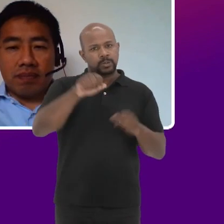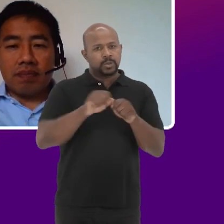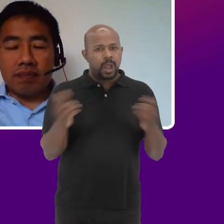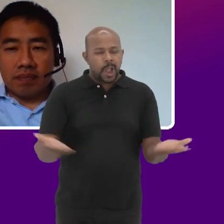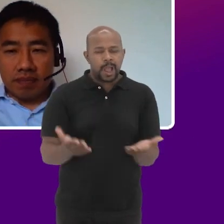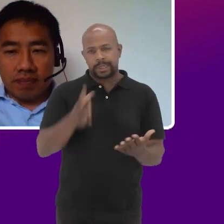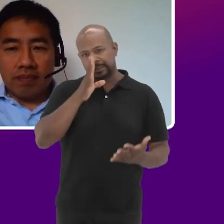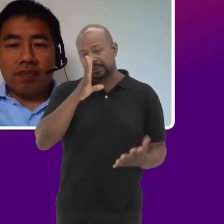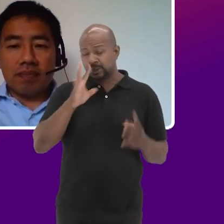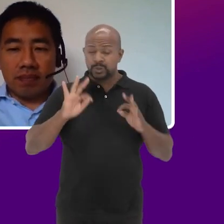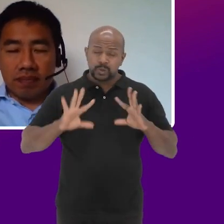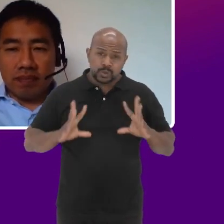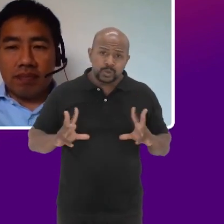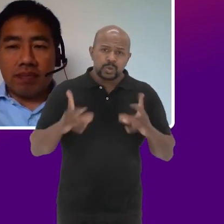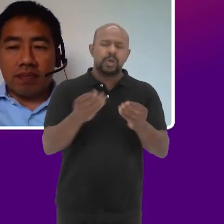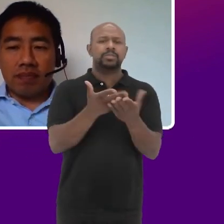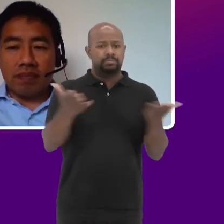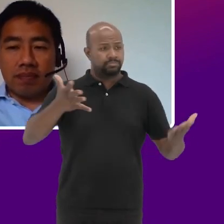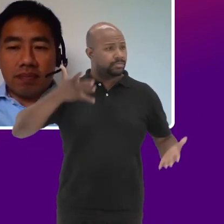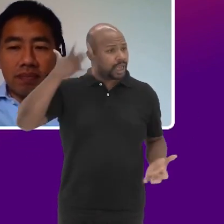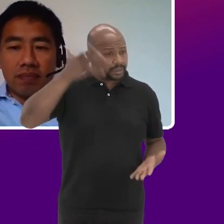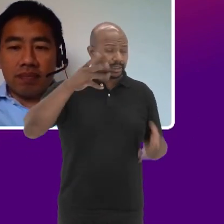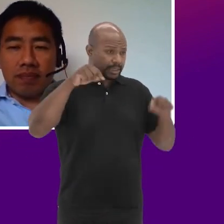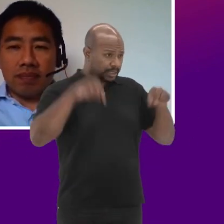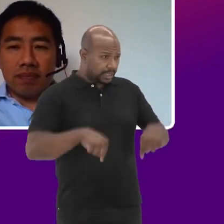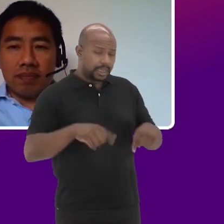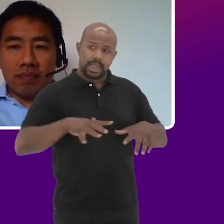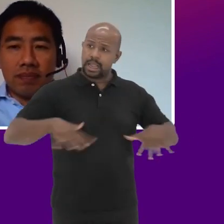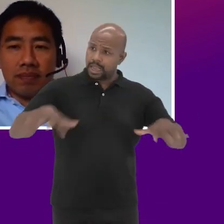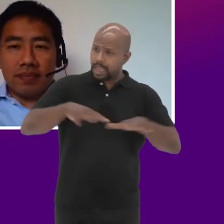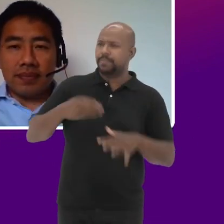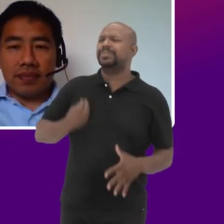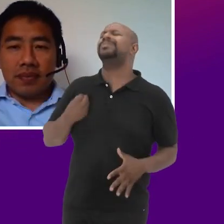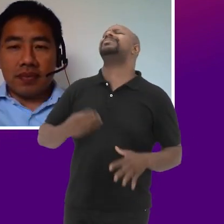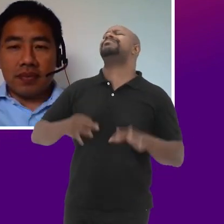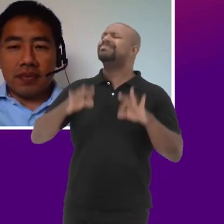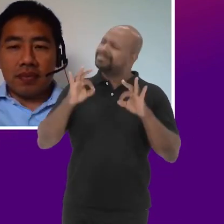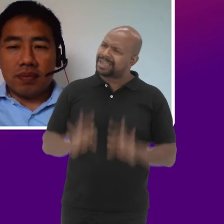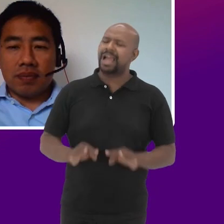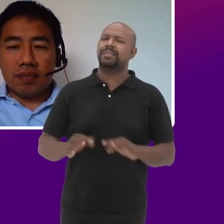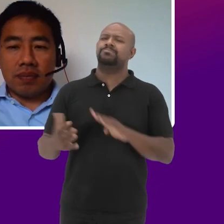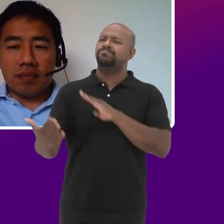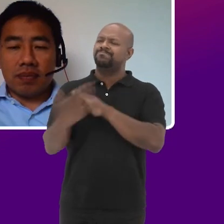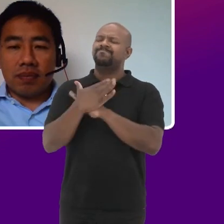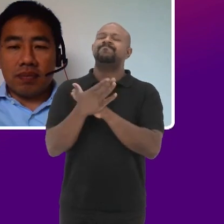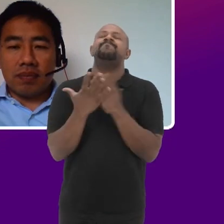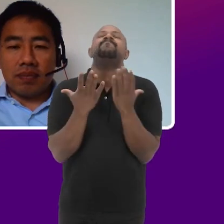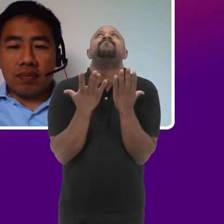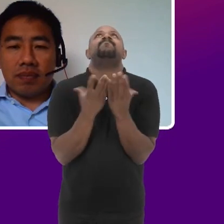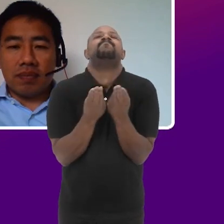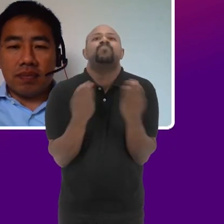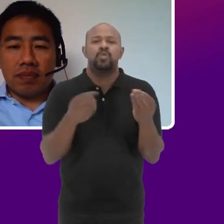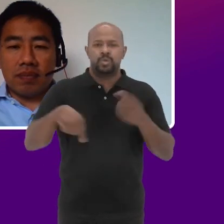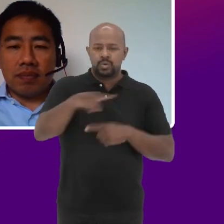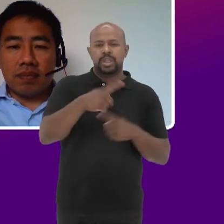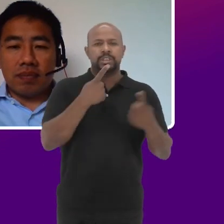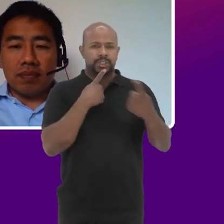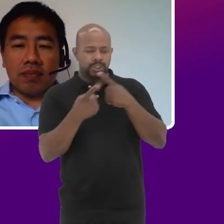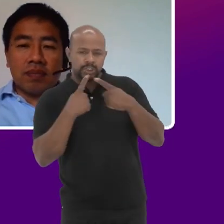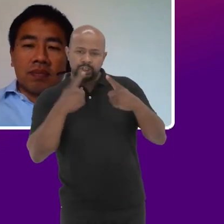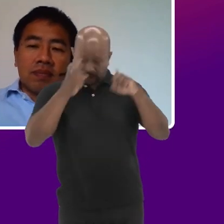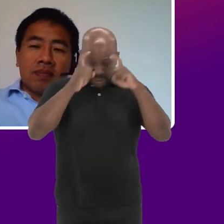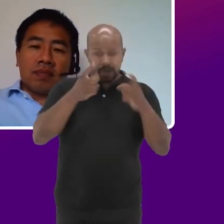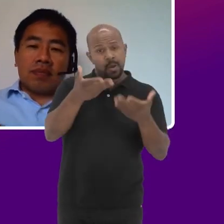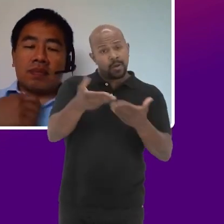estão conosco e a todos vocês, os painelistas aqui presentes, né, que certamente, né, contribuíram muito com esse